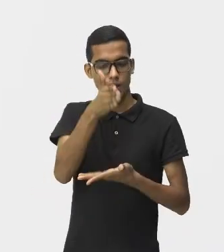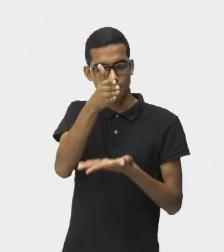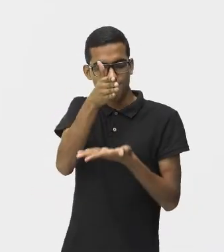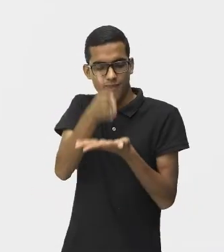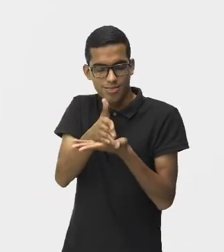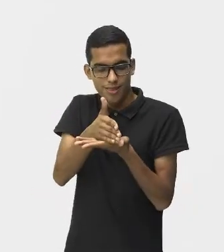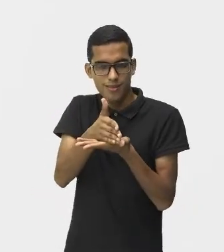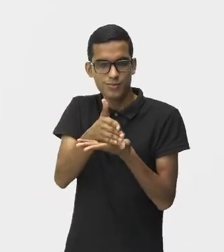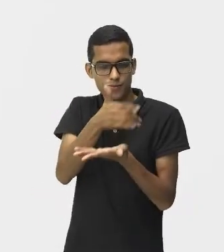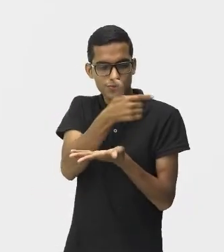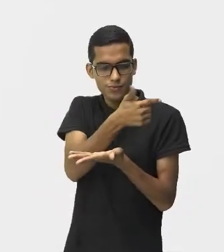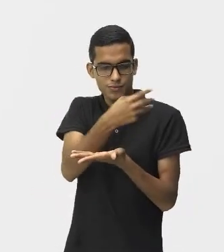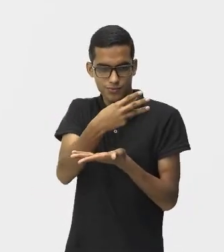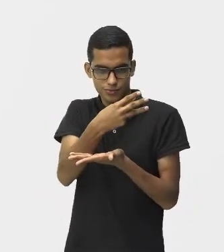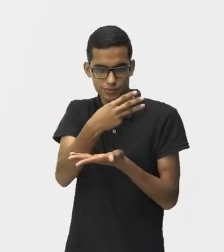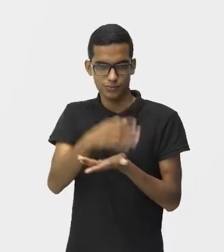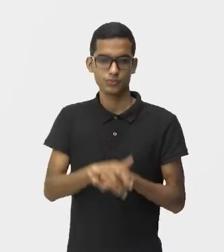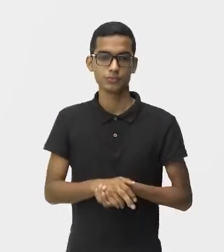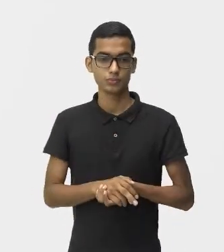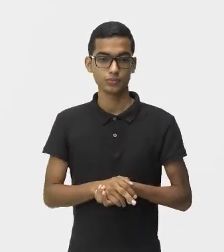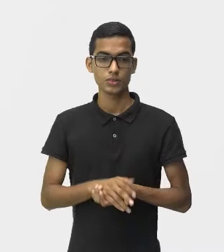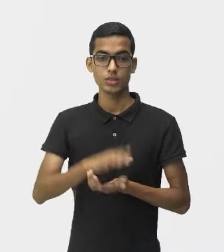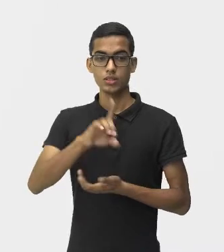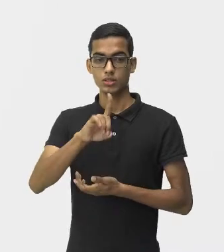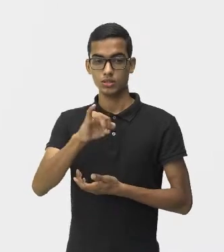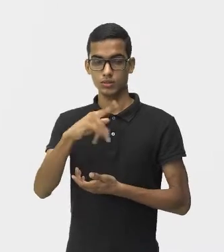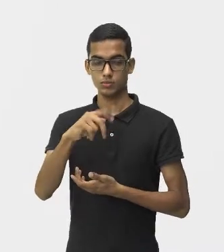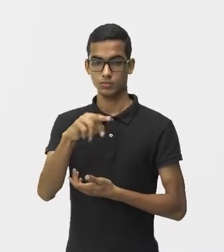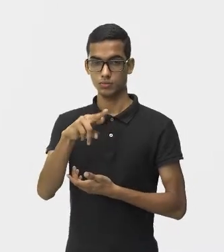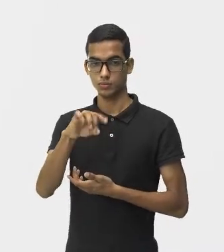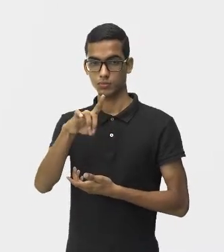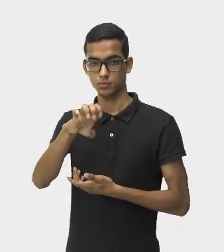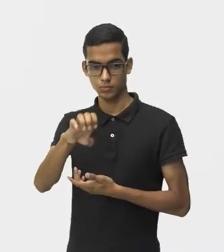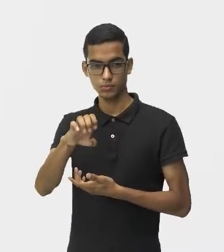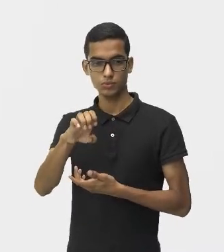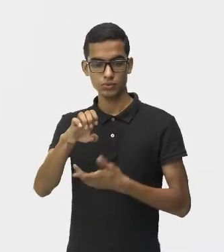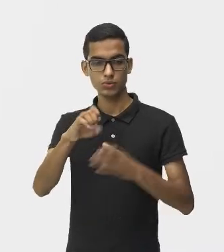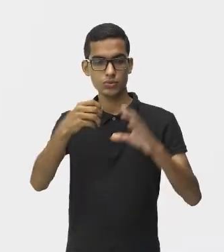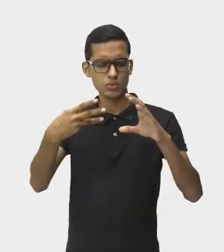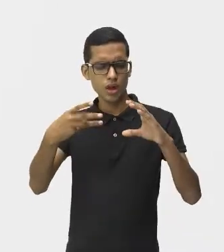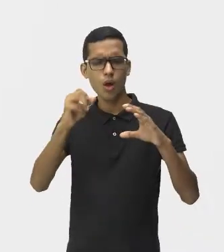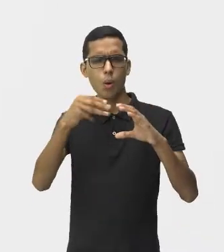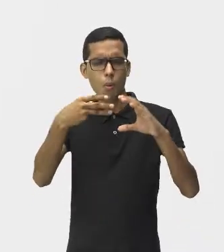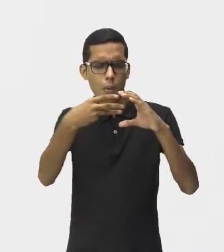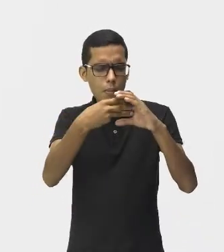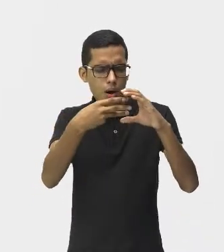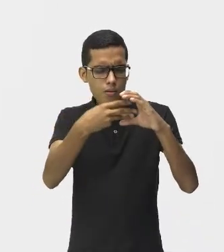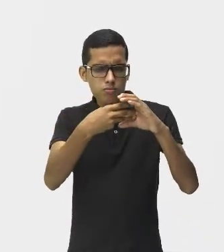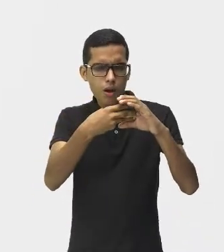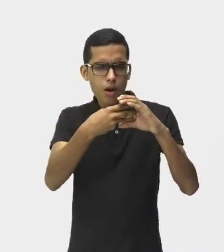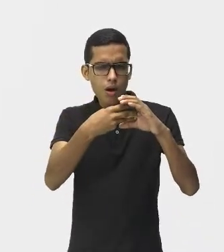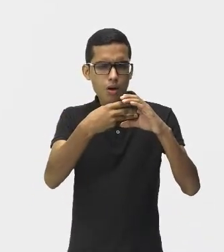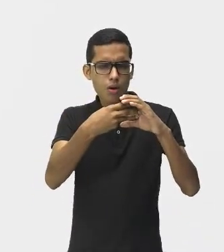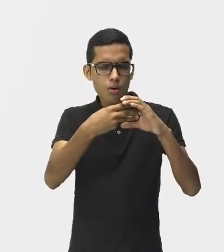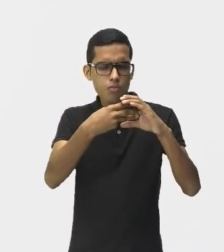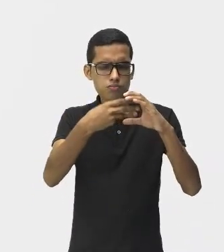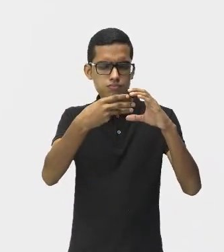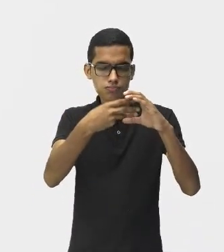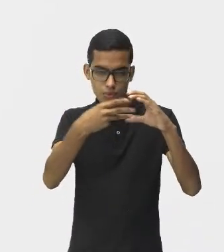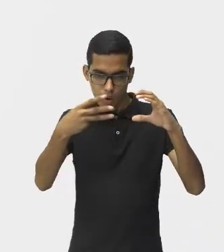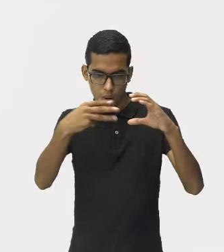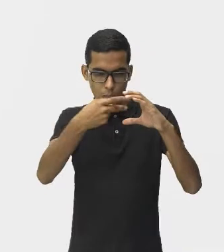das células diploides, aqui apresentam 2 Ns, são células com número total de cromossomos,